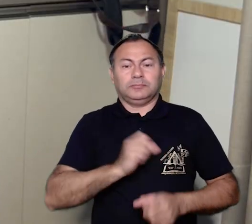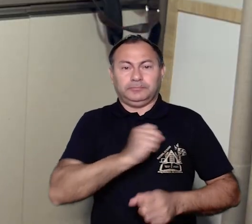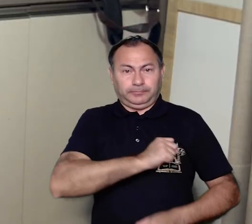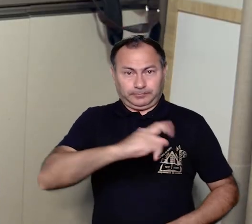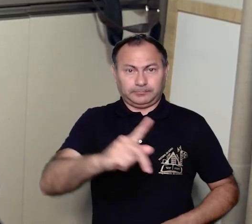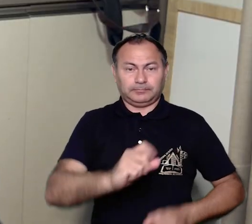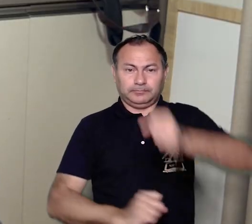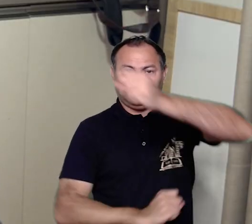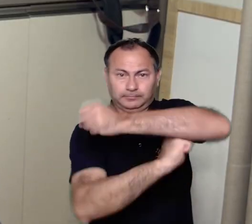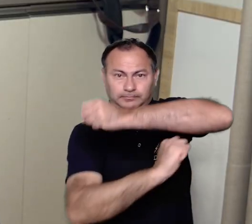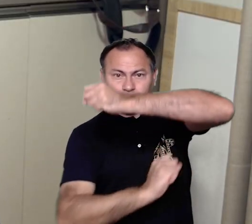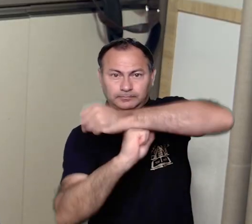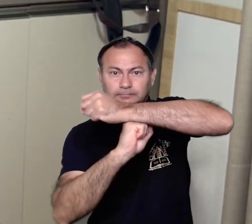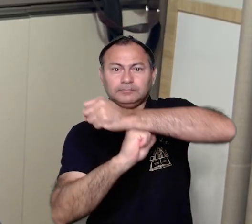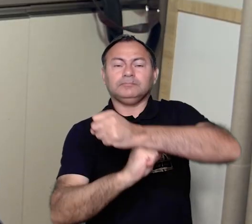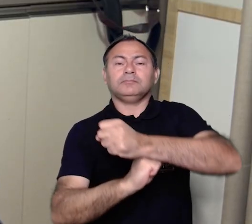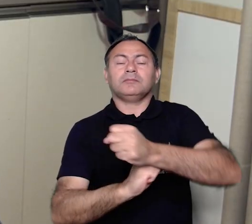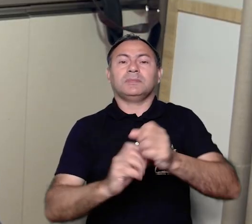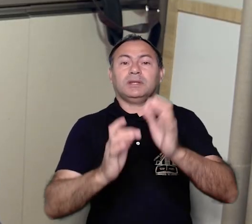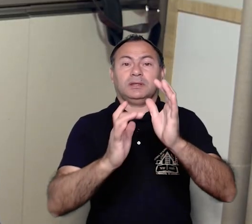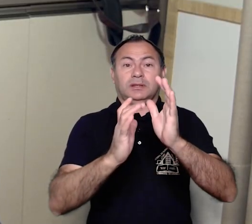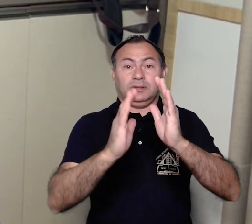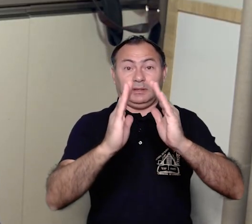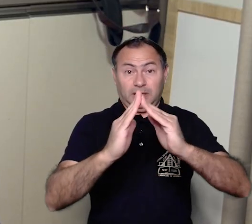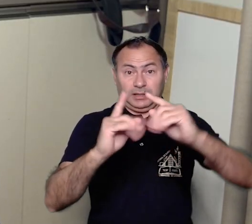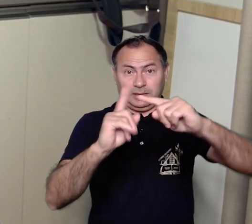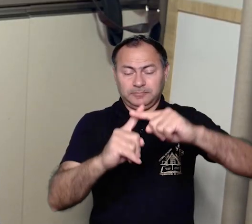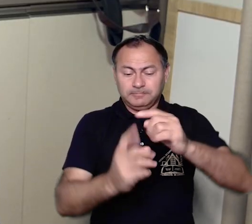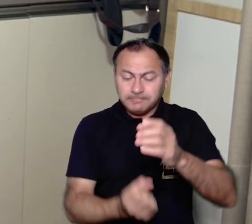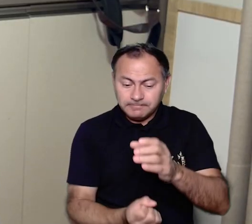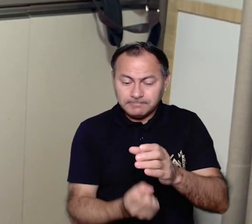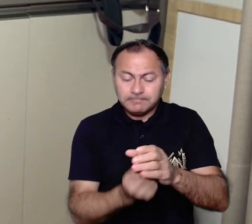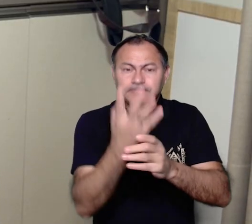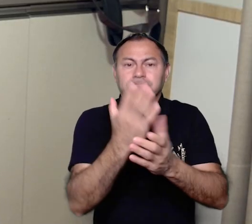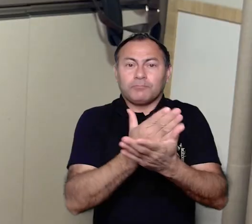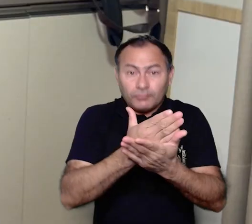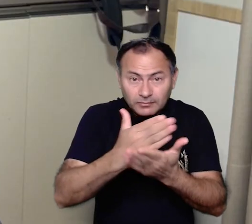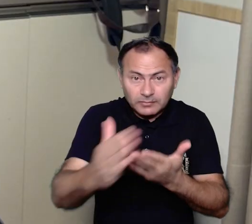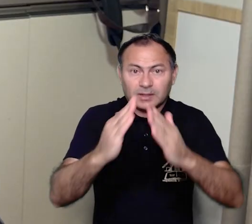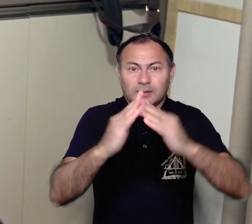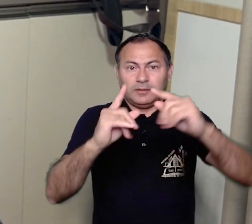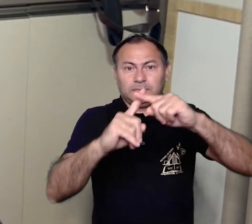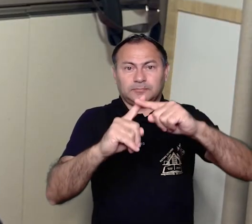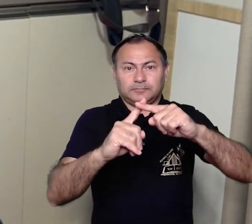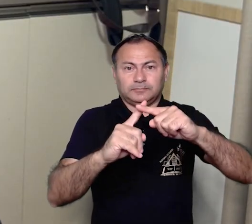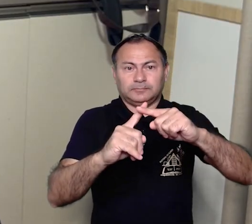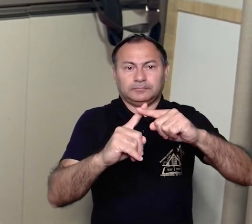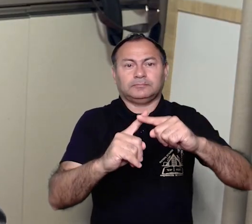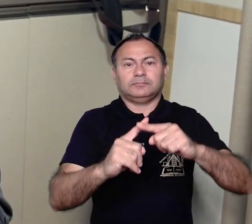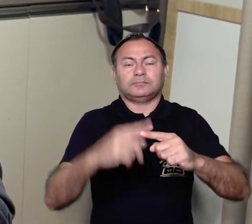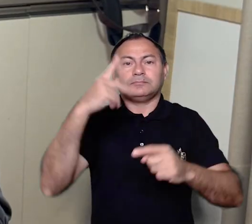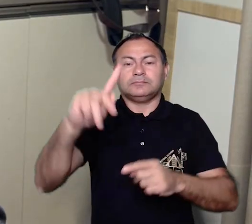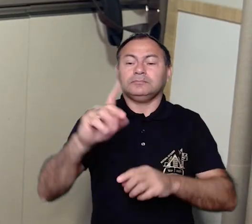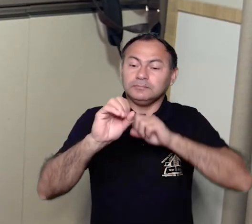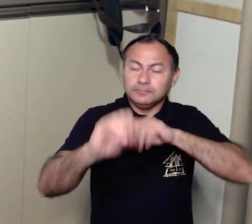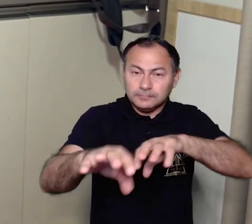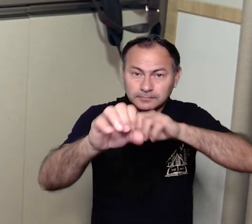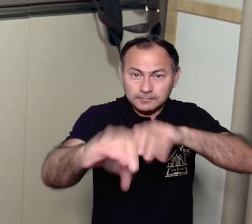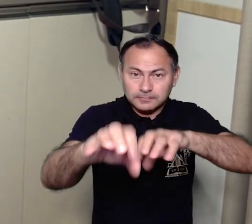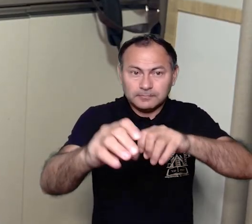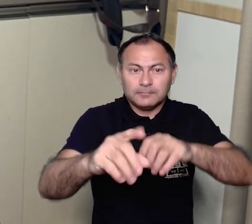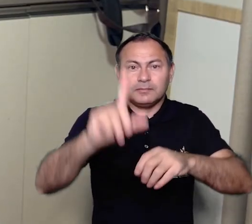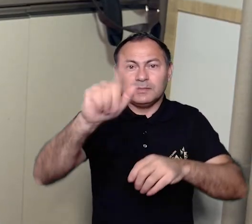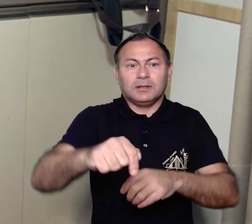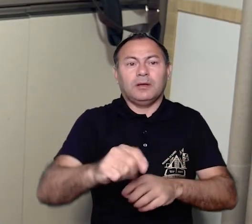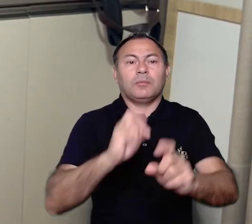da igreja, que funda, que nasce a igreja, e com os seus